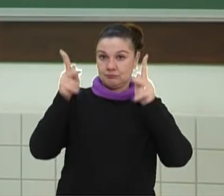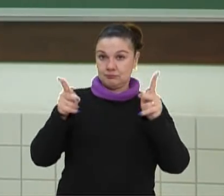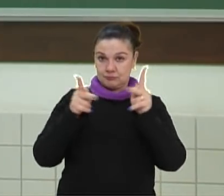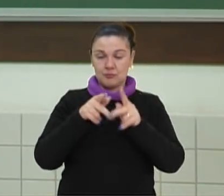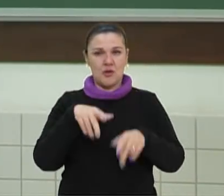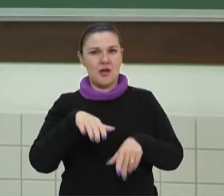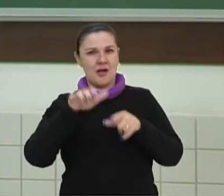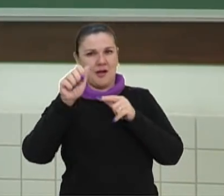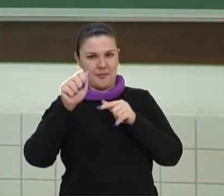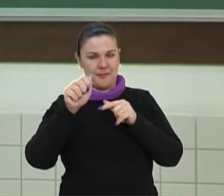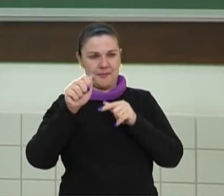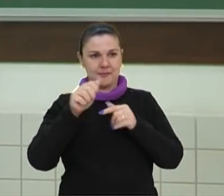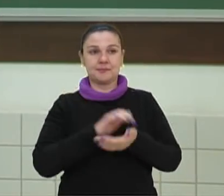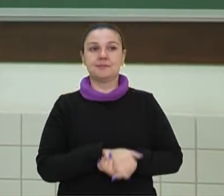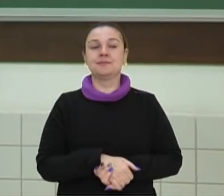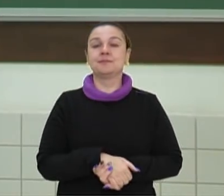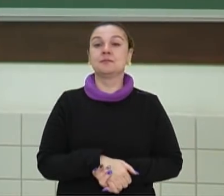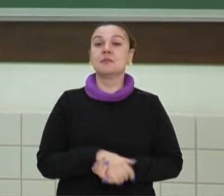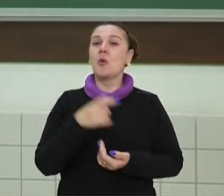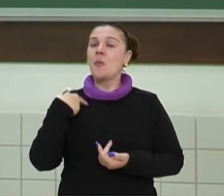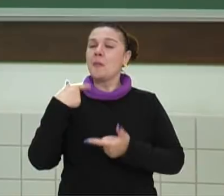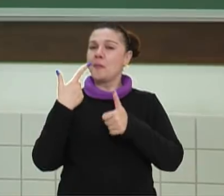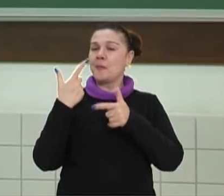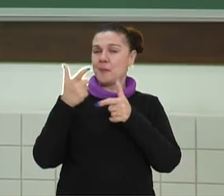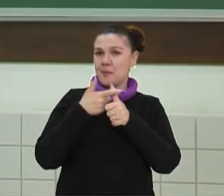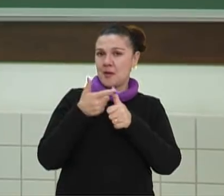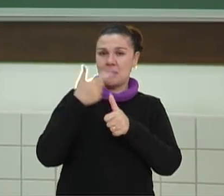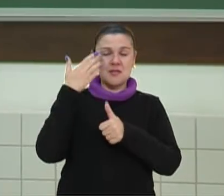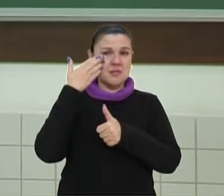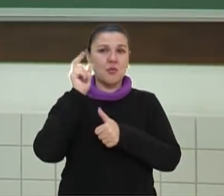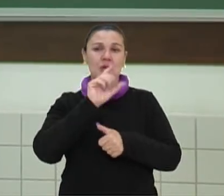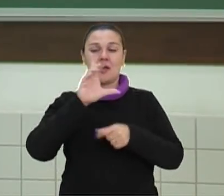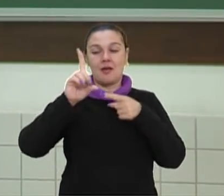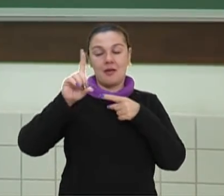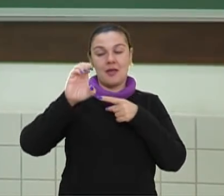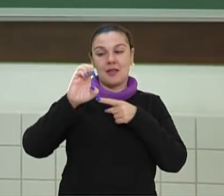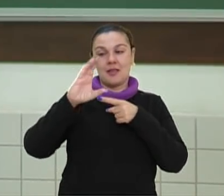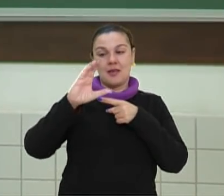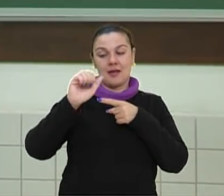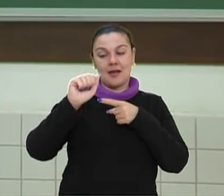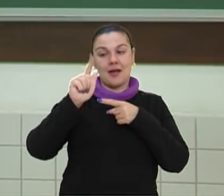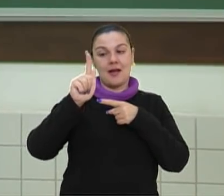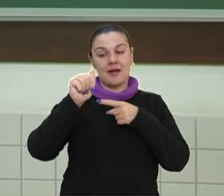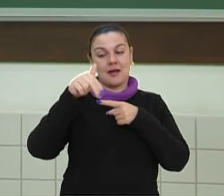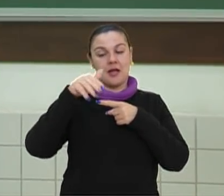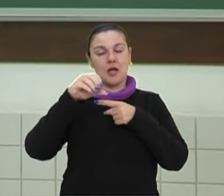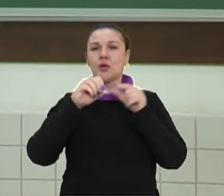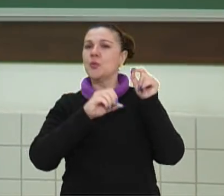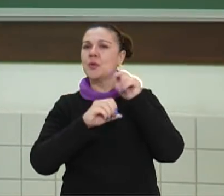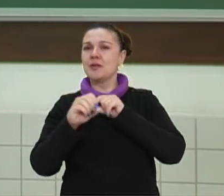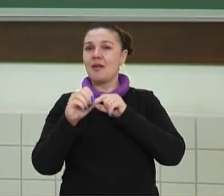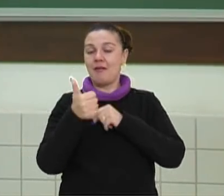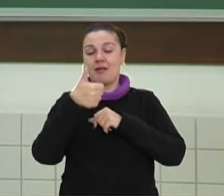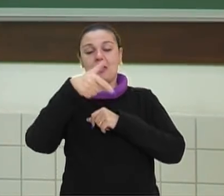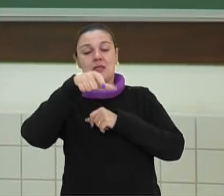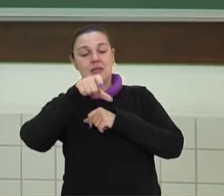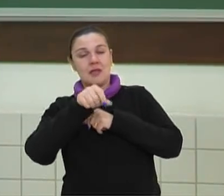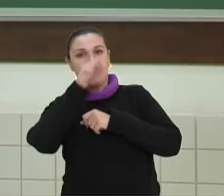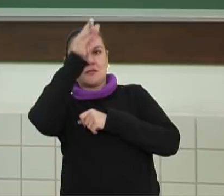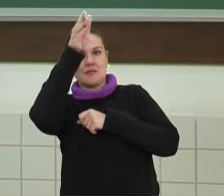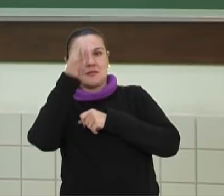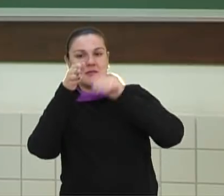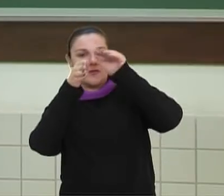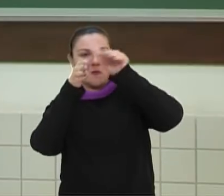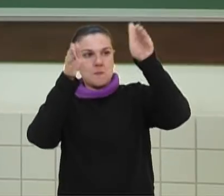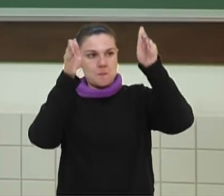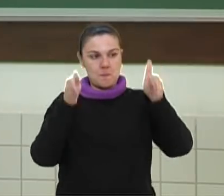primeiro a gente tem que saber o que é um decágono, né? O decágono representa 10 lados de um polígono. E eu